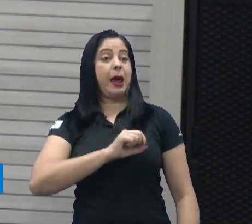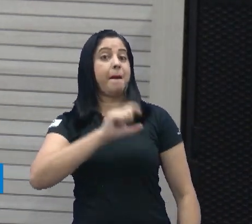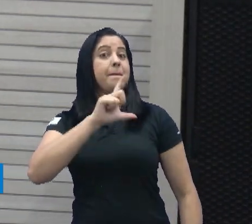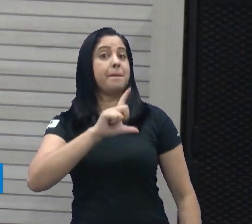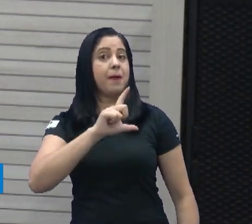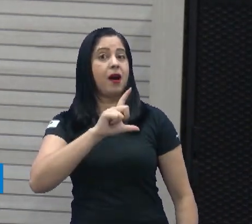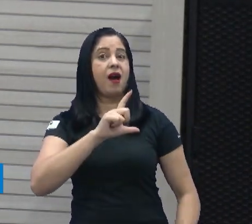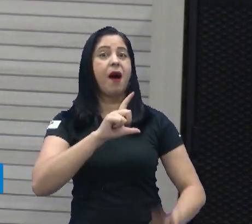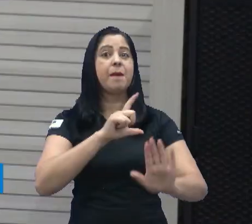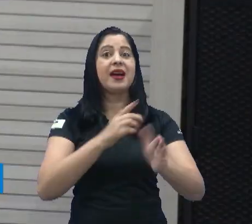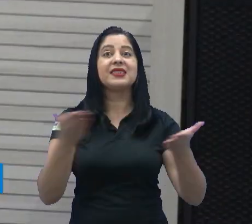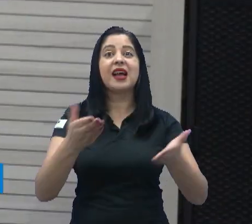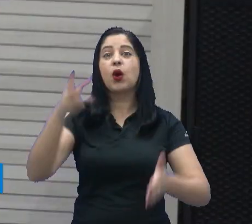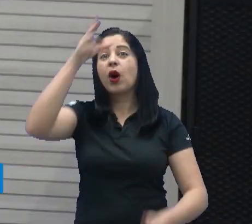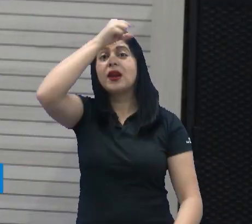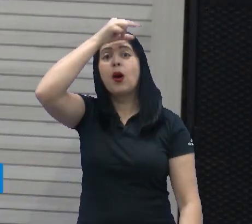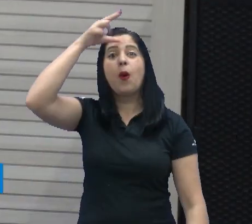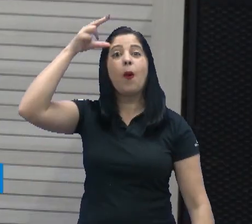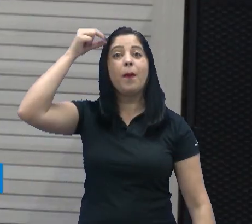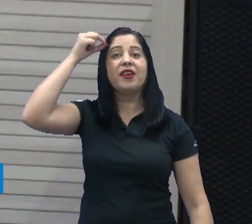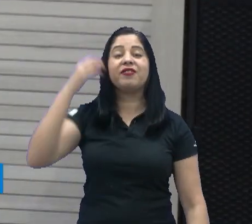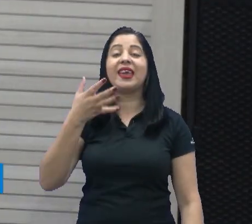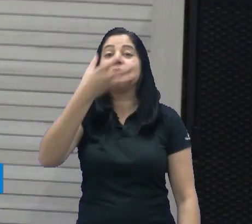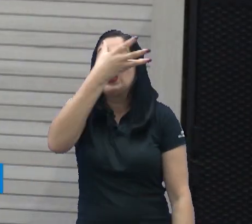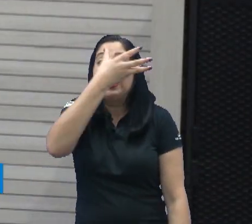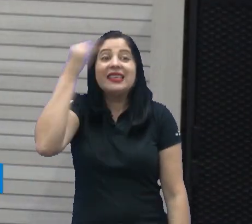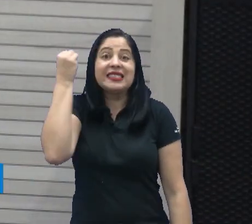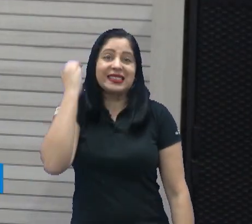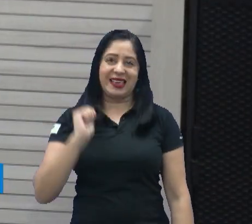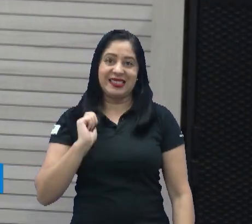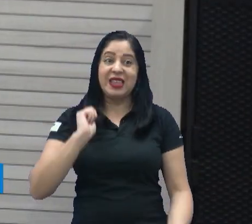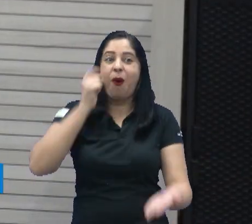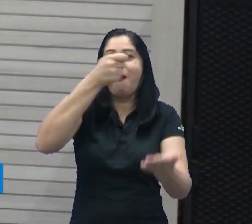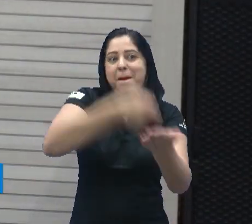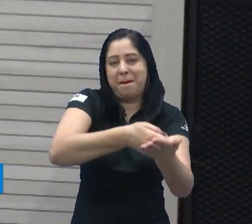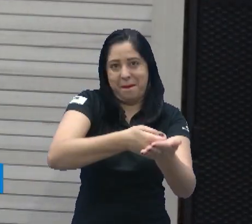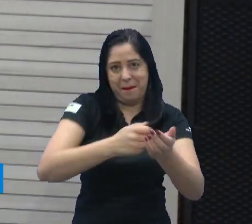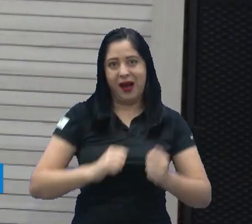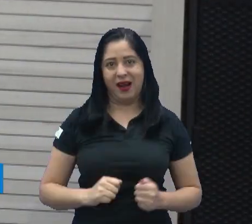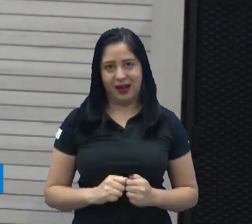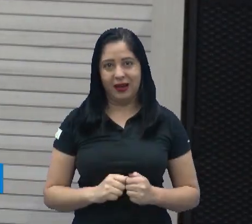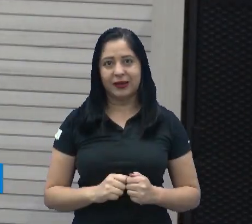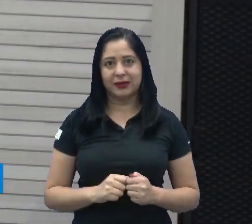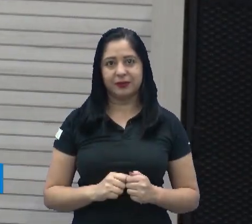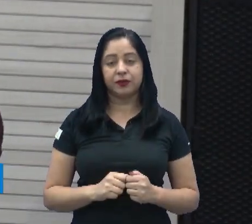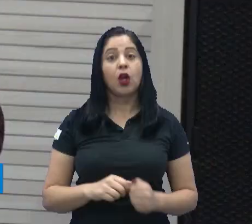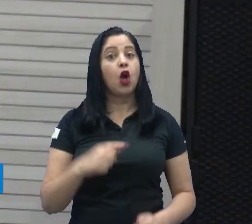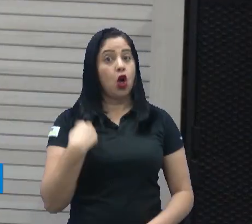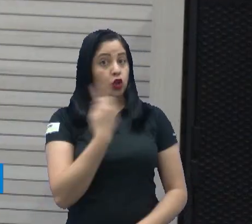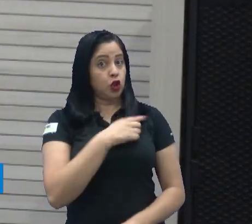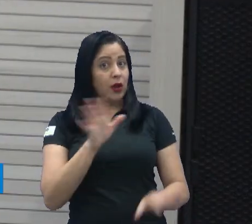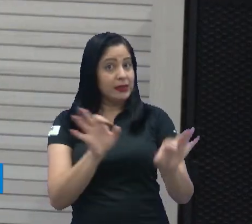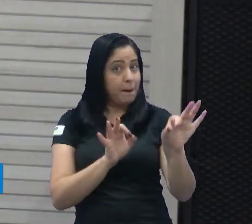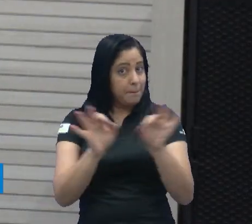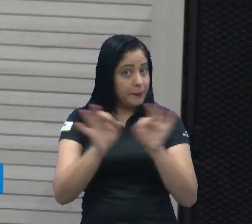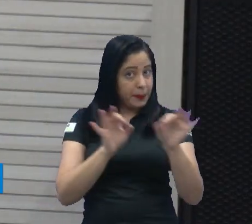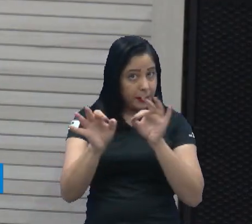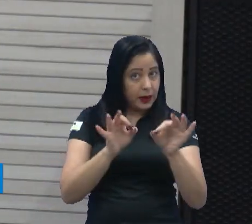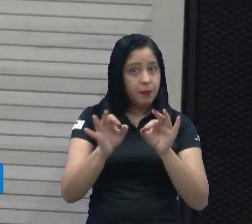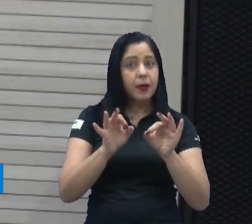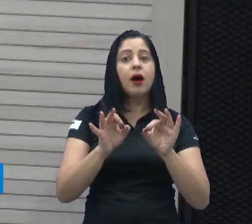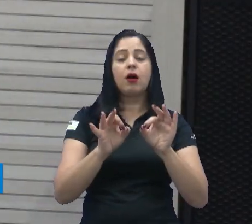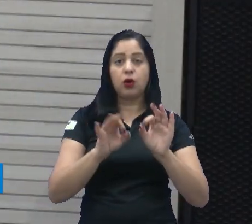e agora o prefeito Anderson esqueceu de vocês. Na última, nós fizemos emenda na penúltima para os